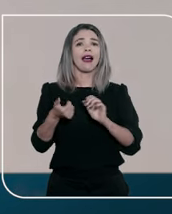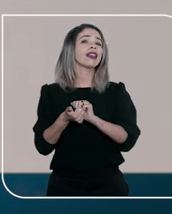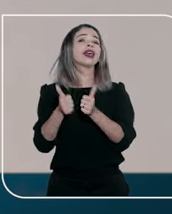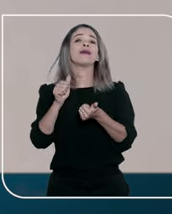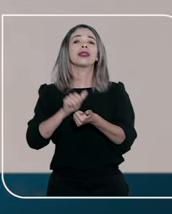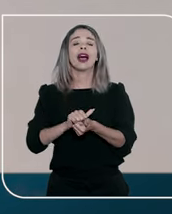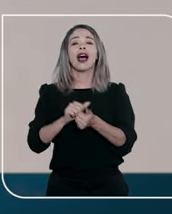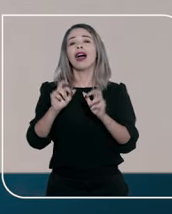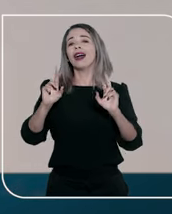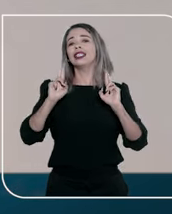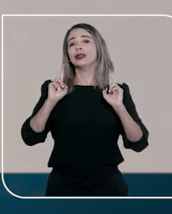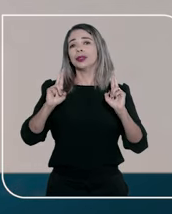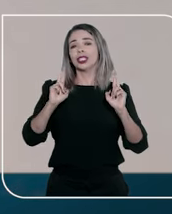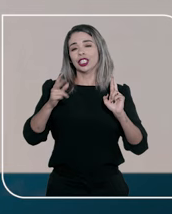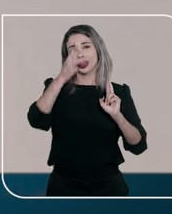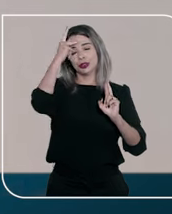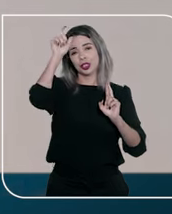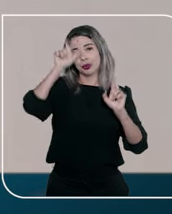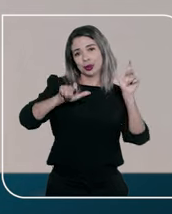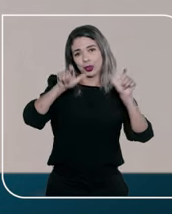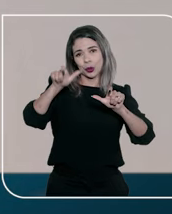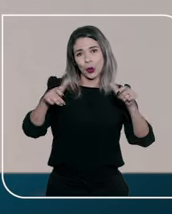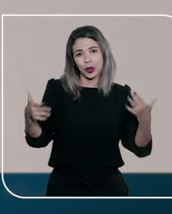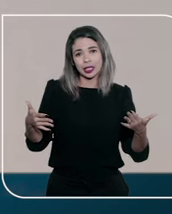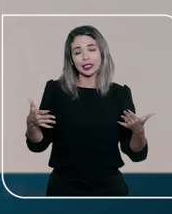expectativas. E aí sim, cada vez mais, as formas